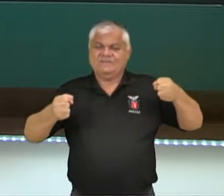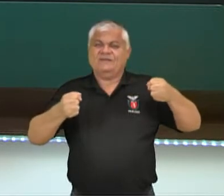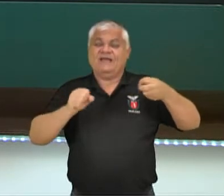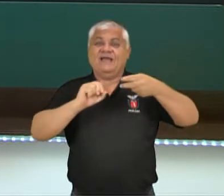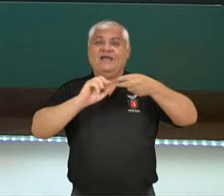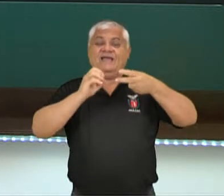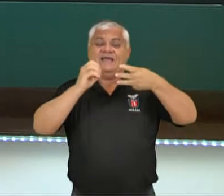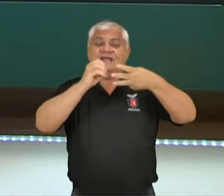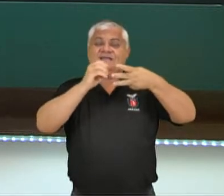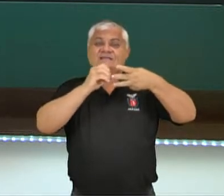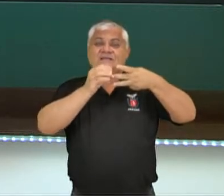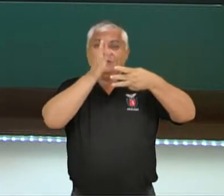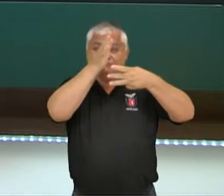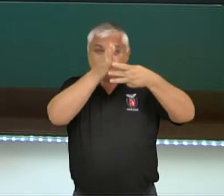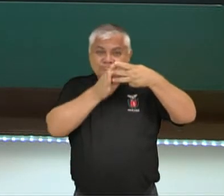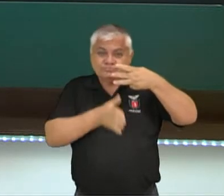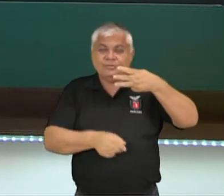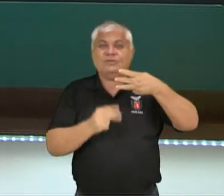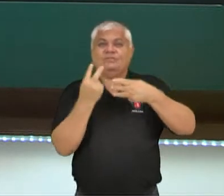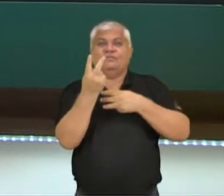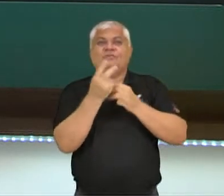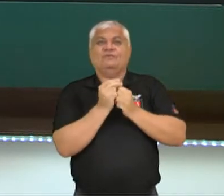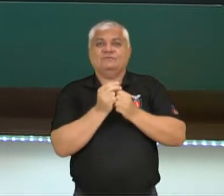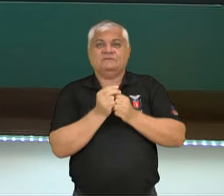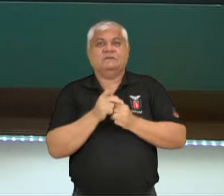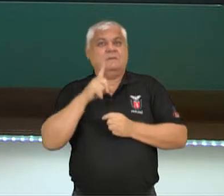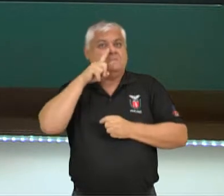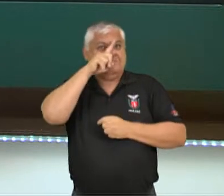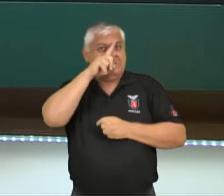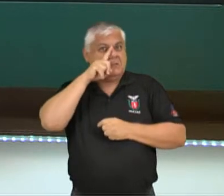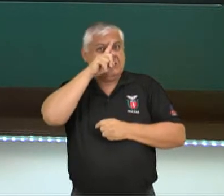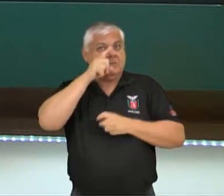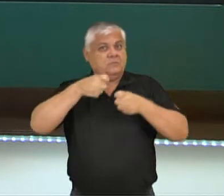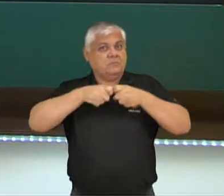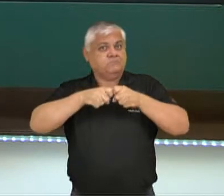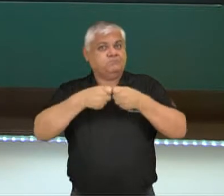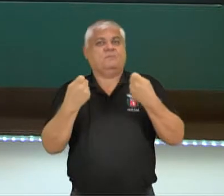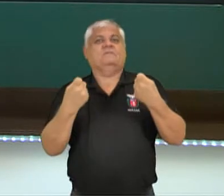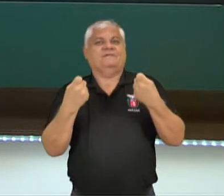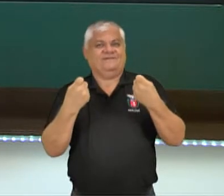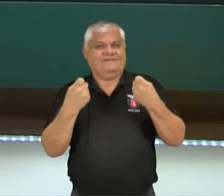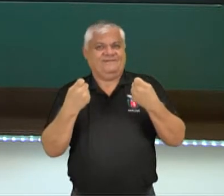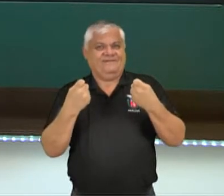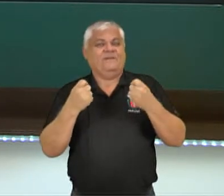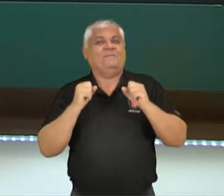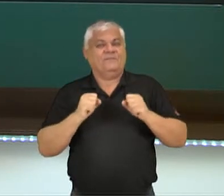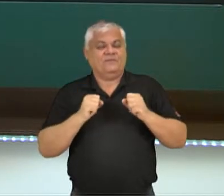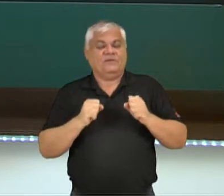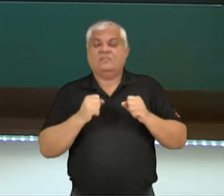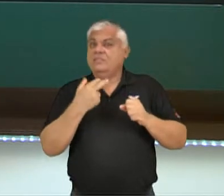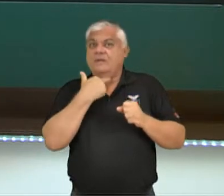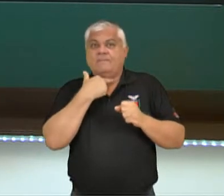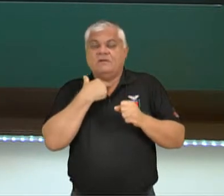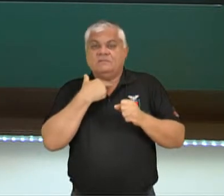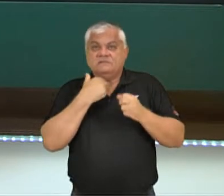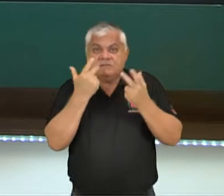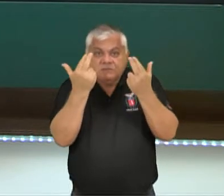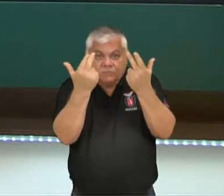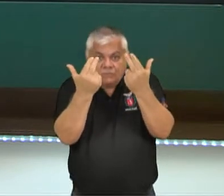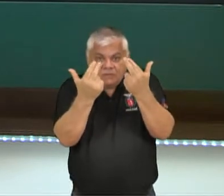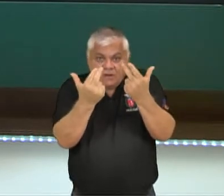no meio e dar origem a duas. Eu corro um risco gigantesco de arrebentar o DNA, e eu não posso. Ele tem que ser passado de maneira